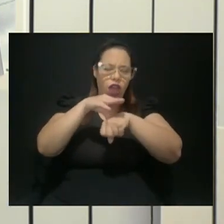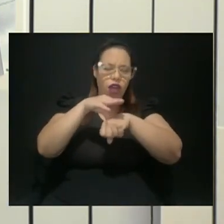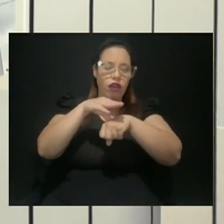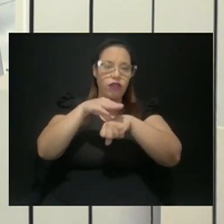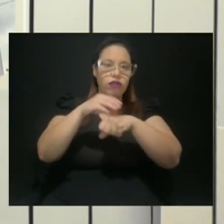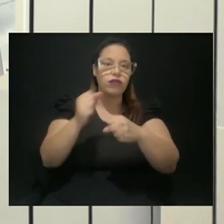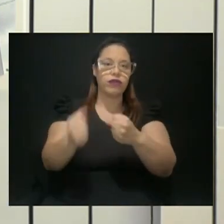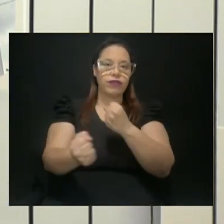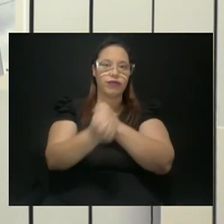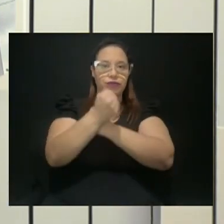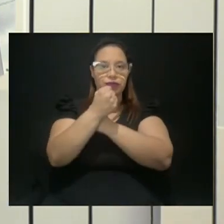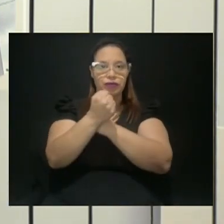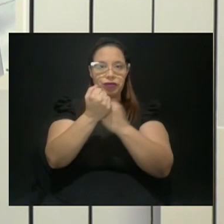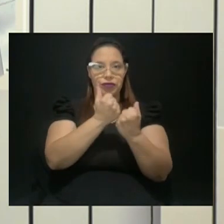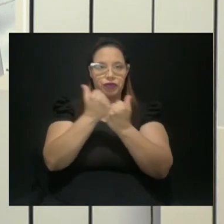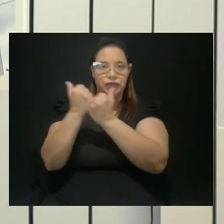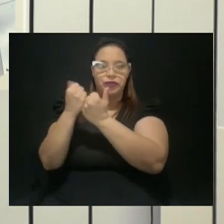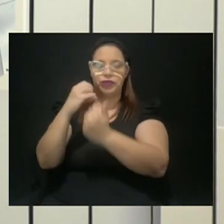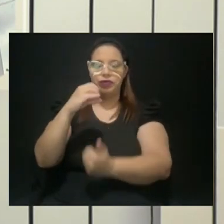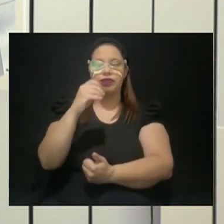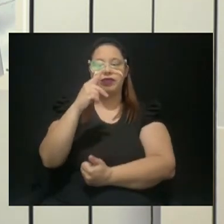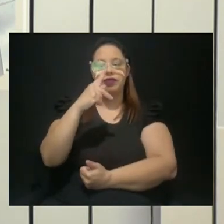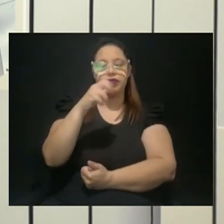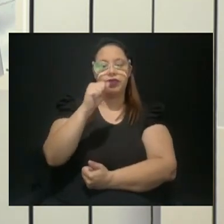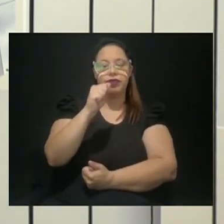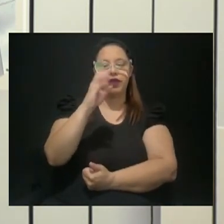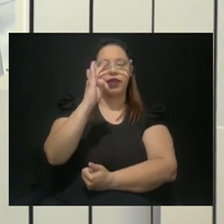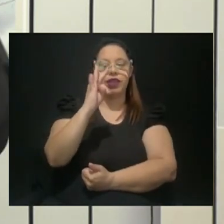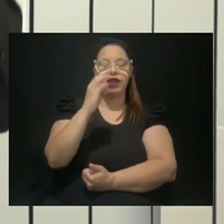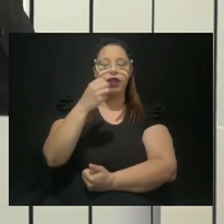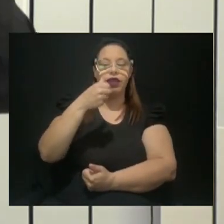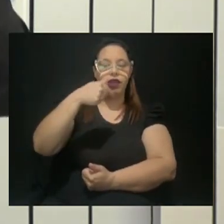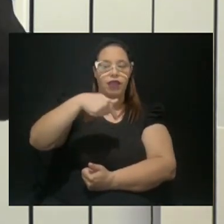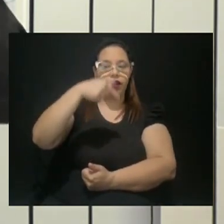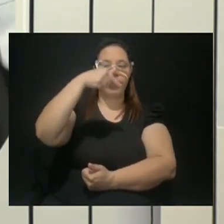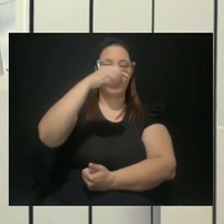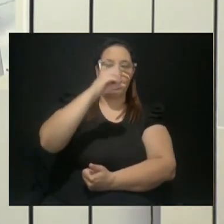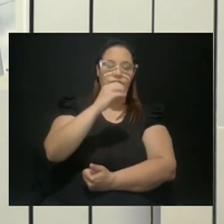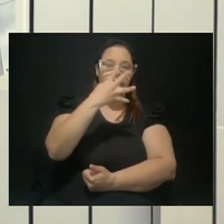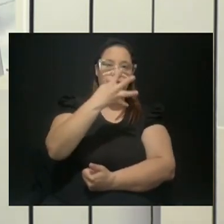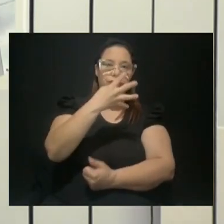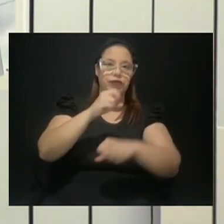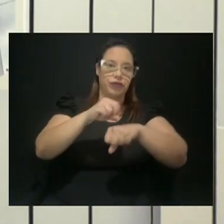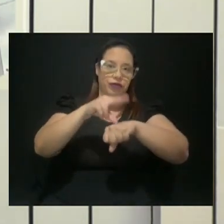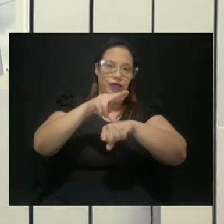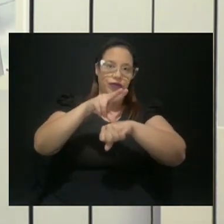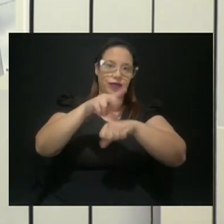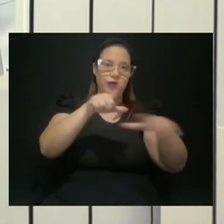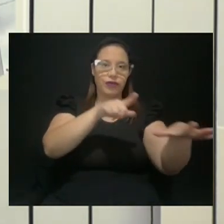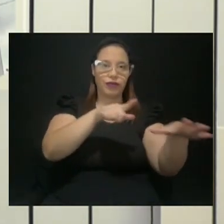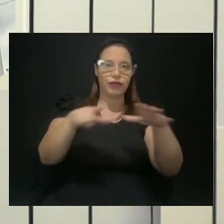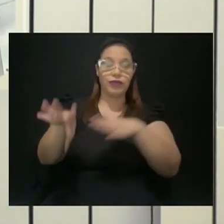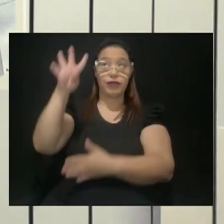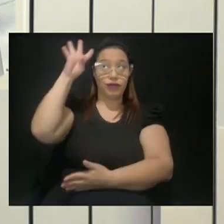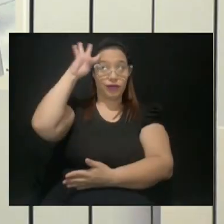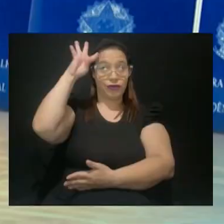de Campinas está com 704 vagas disponíveis para esta quarta-feira.